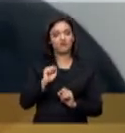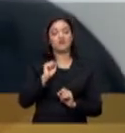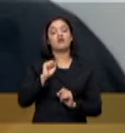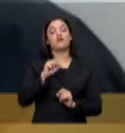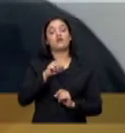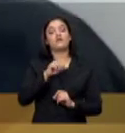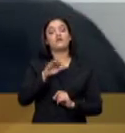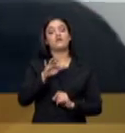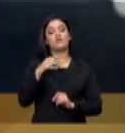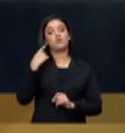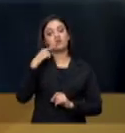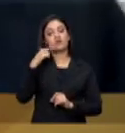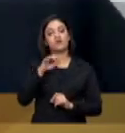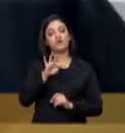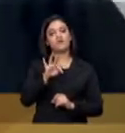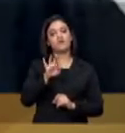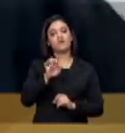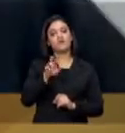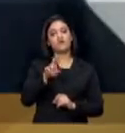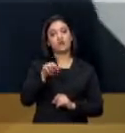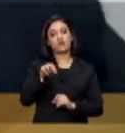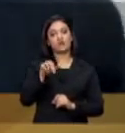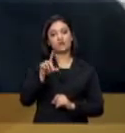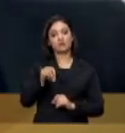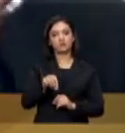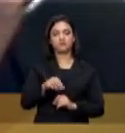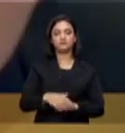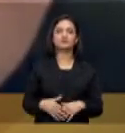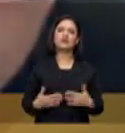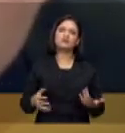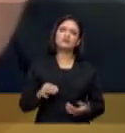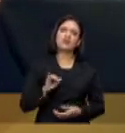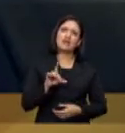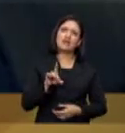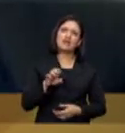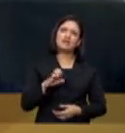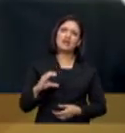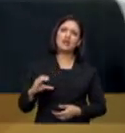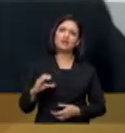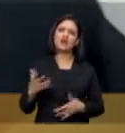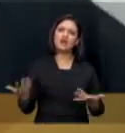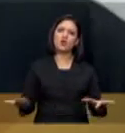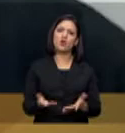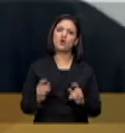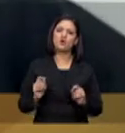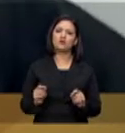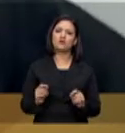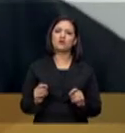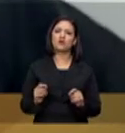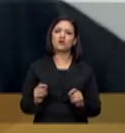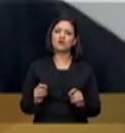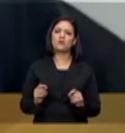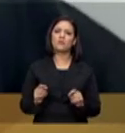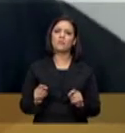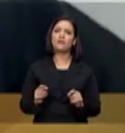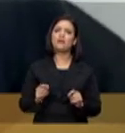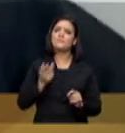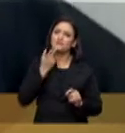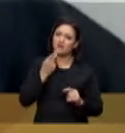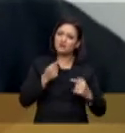sustentação. A postura do IDEC aqui é fazer contraponto às sustentações da parte